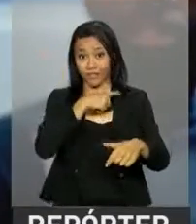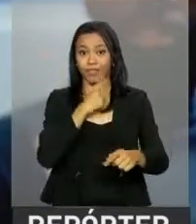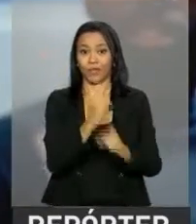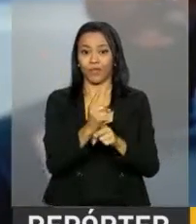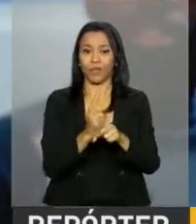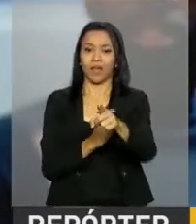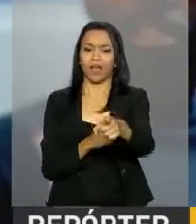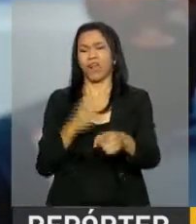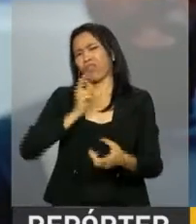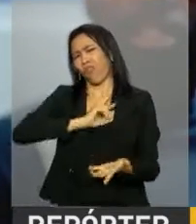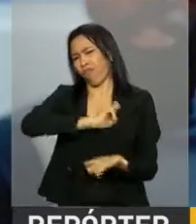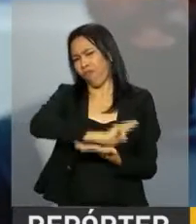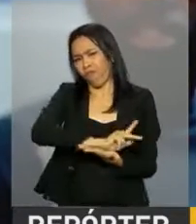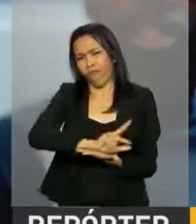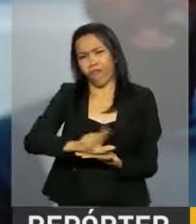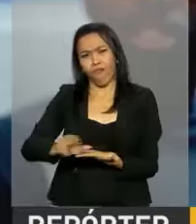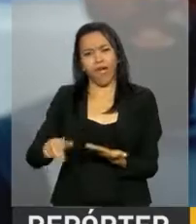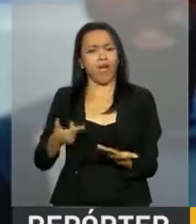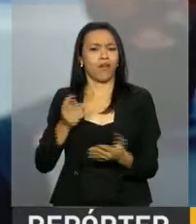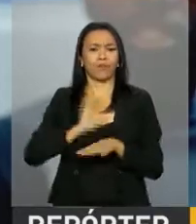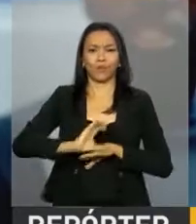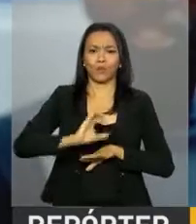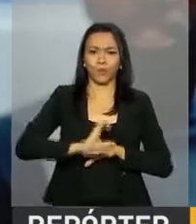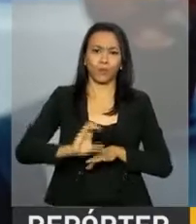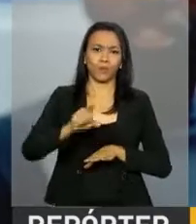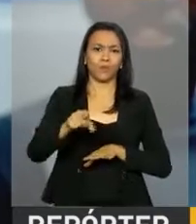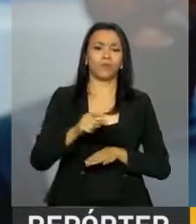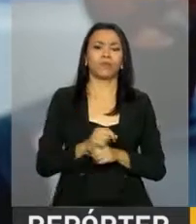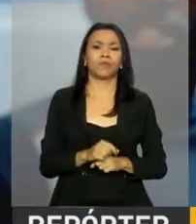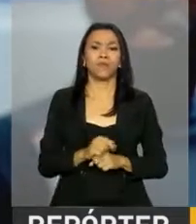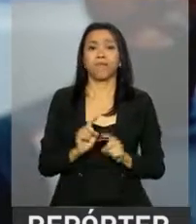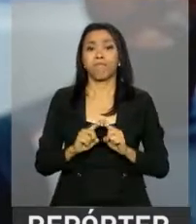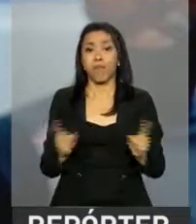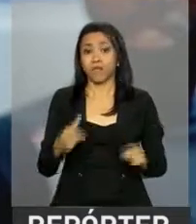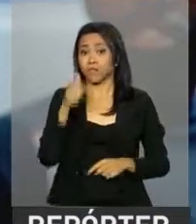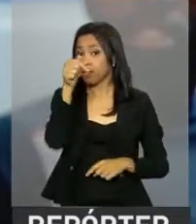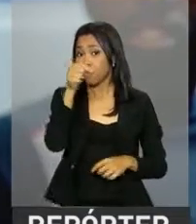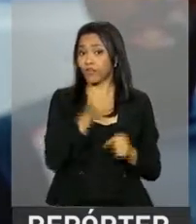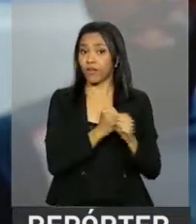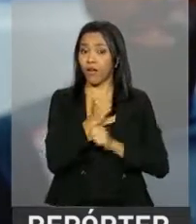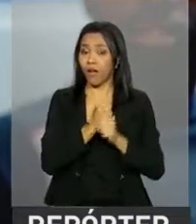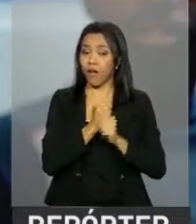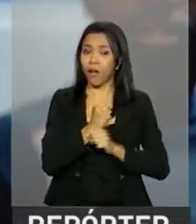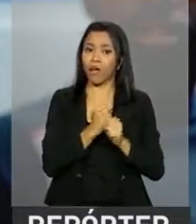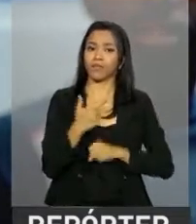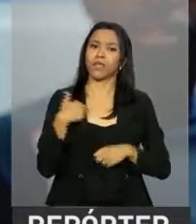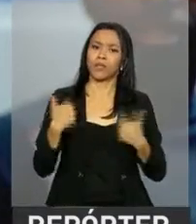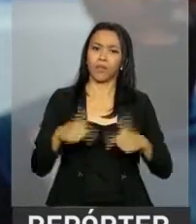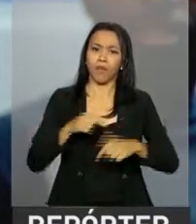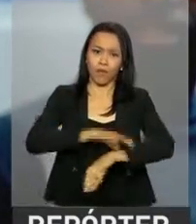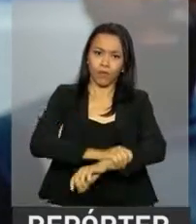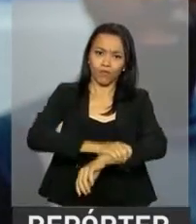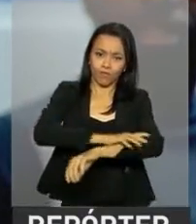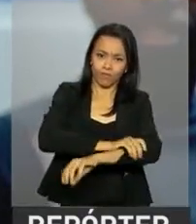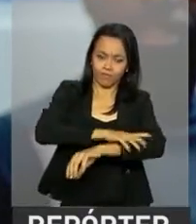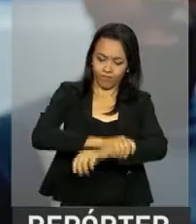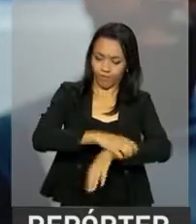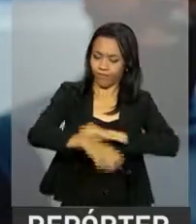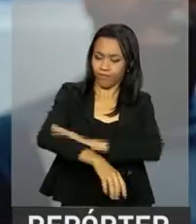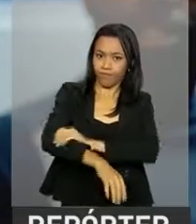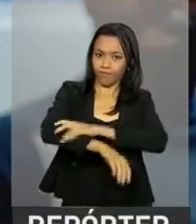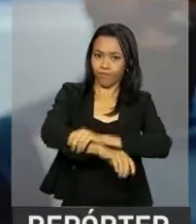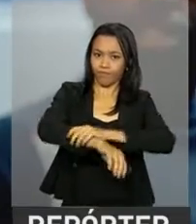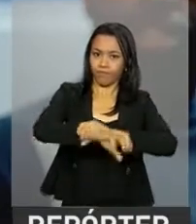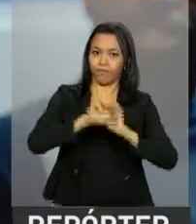tenho vários cursos, né, de várias áreas diferentes, mas há 7 anos que eu trabalho como massoterapeuta. E o